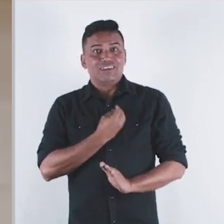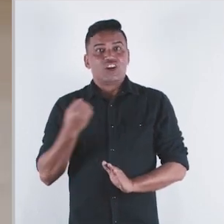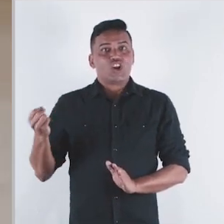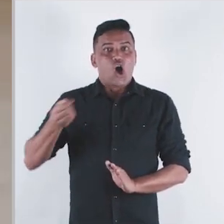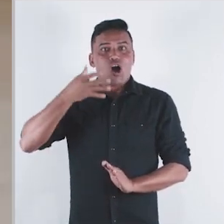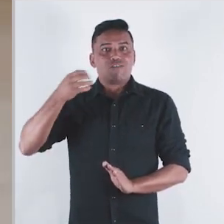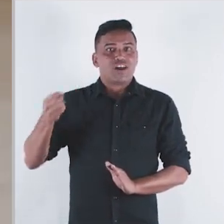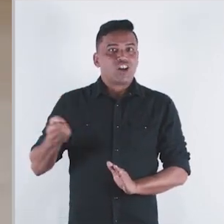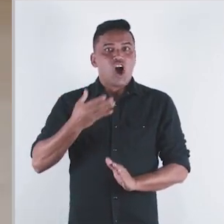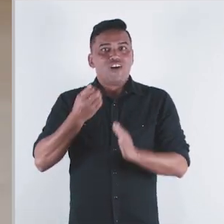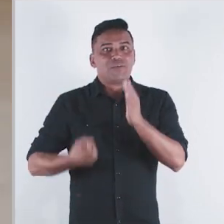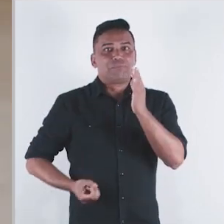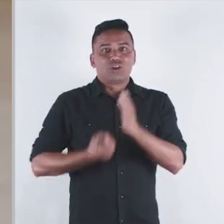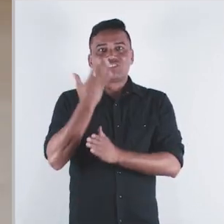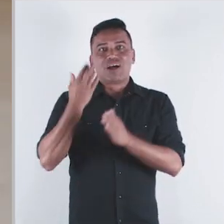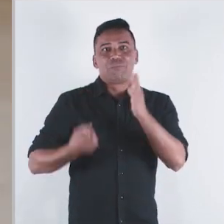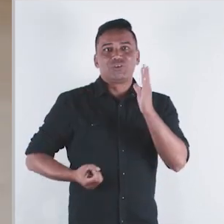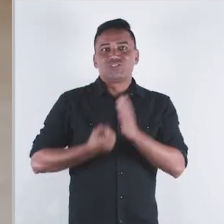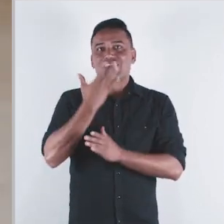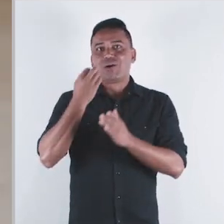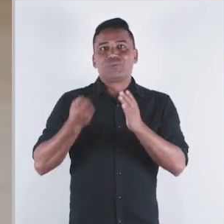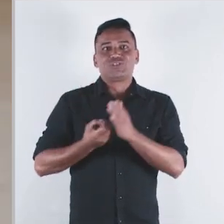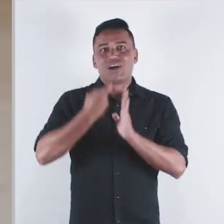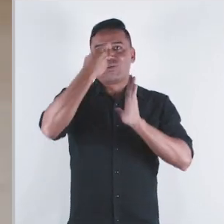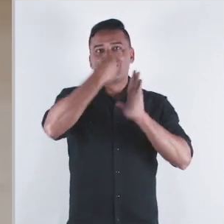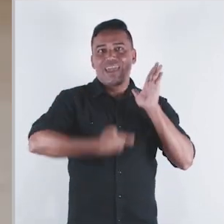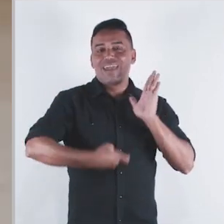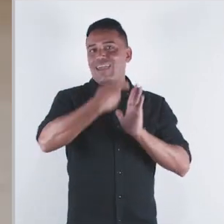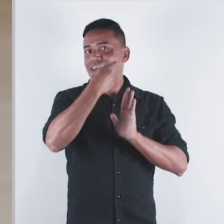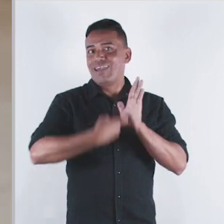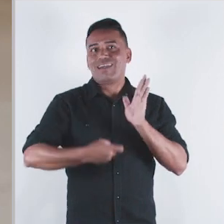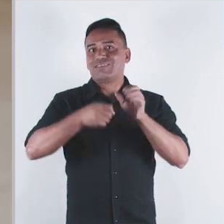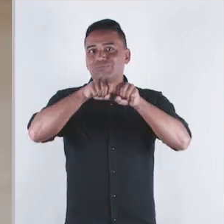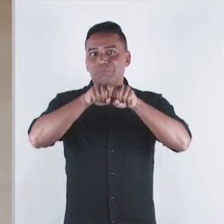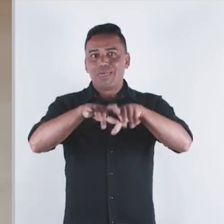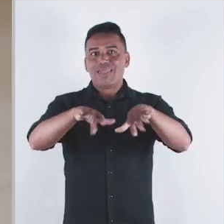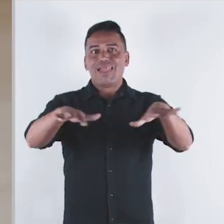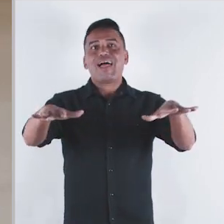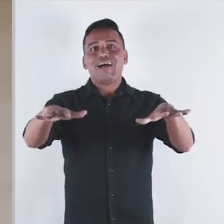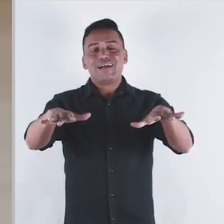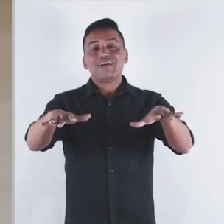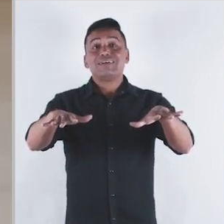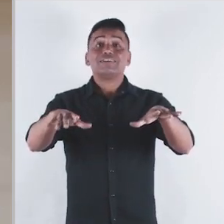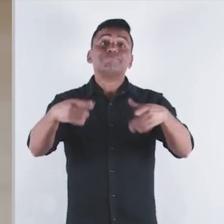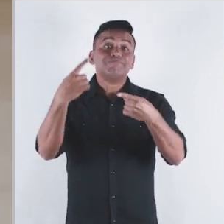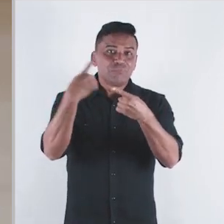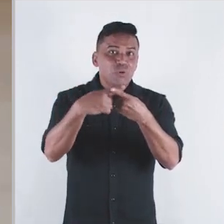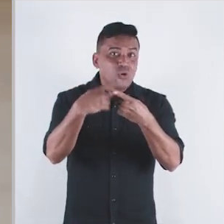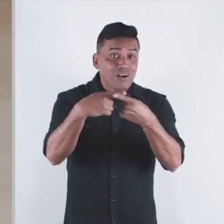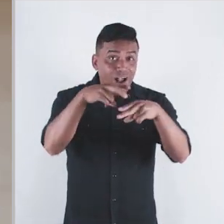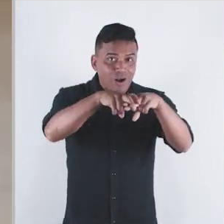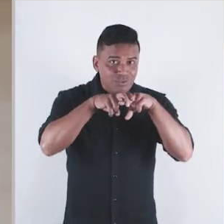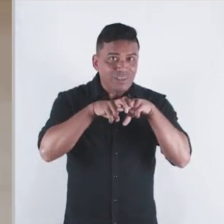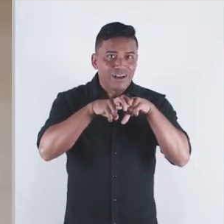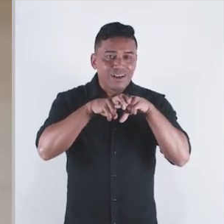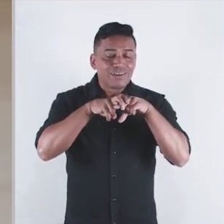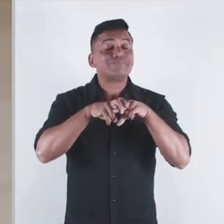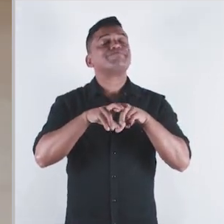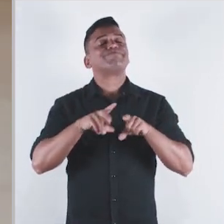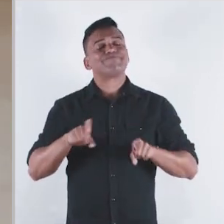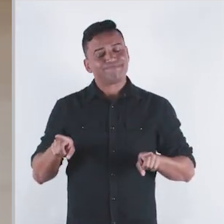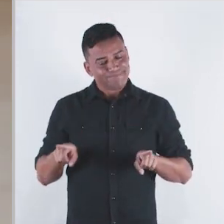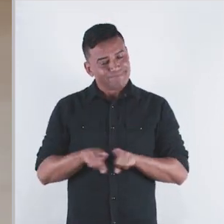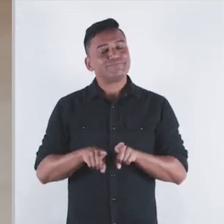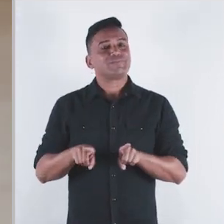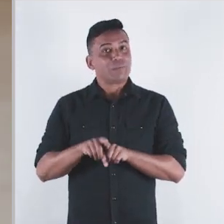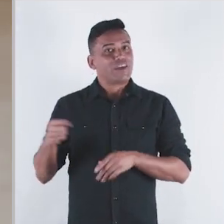textualidade, novas formas de fruir a textualidade e, por causa disso, também novas